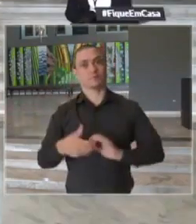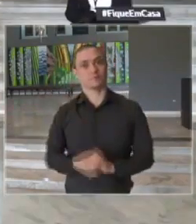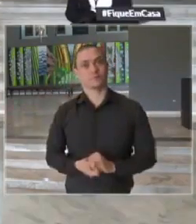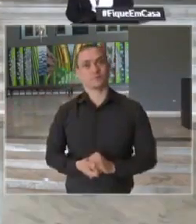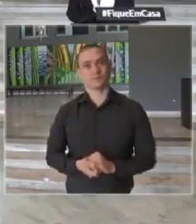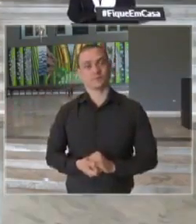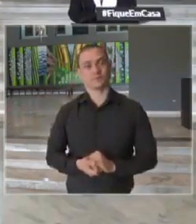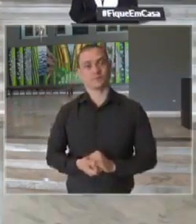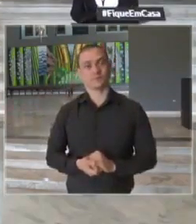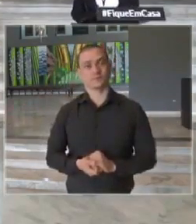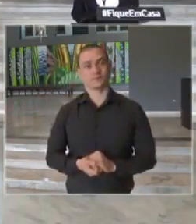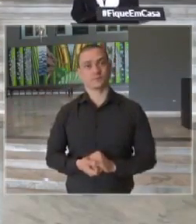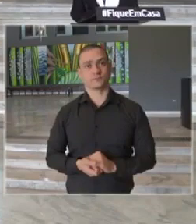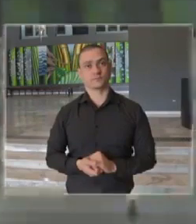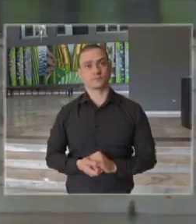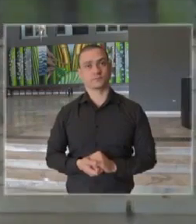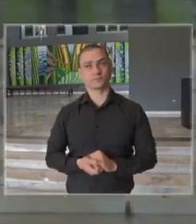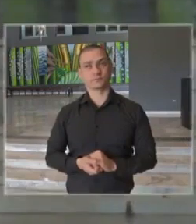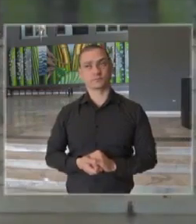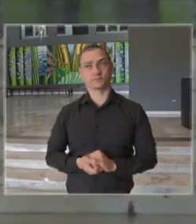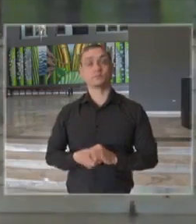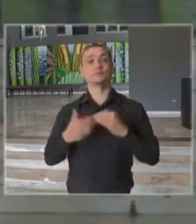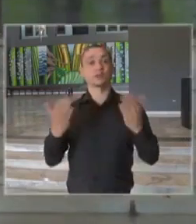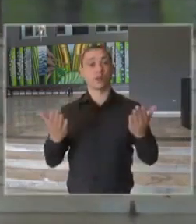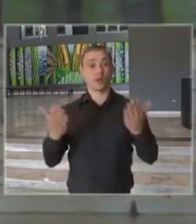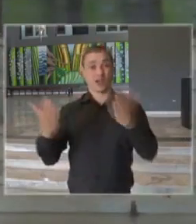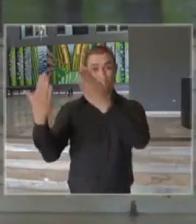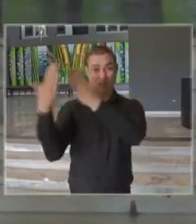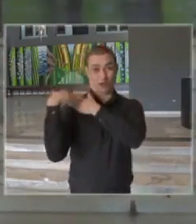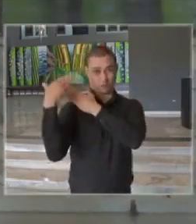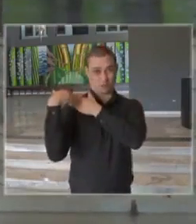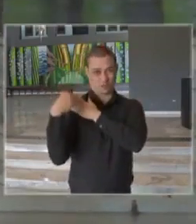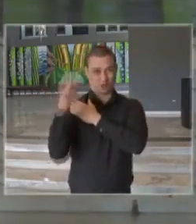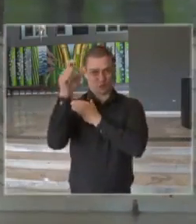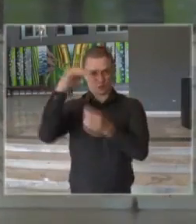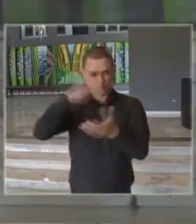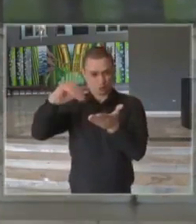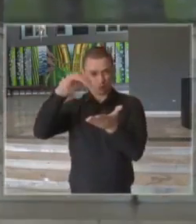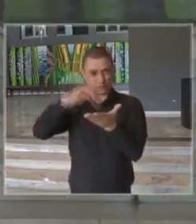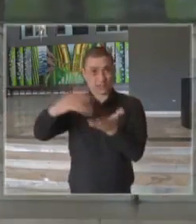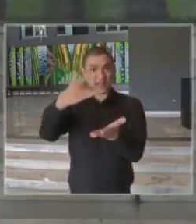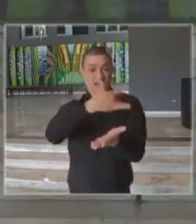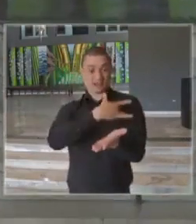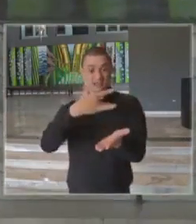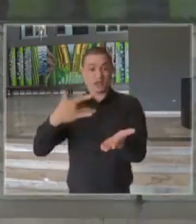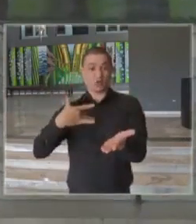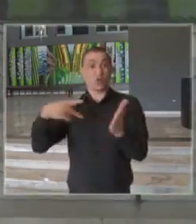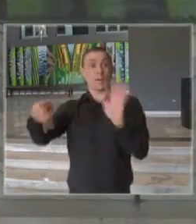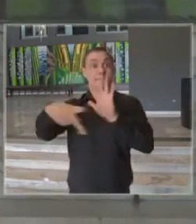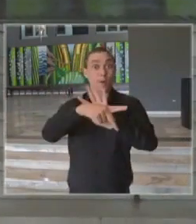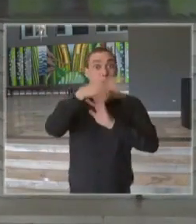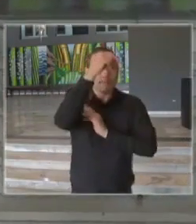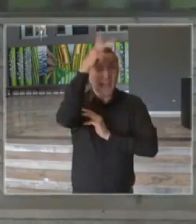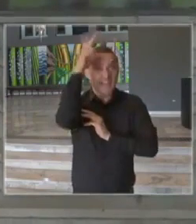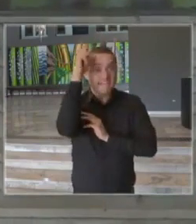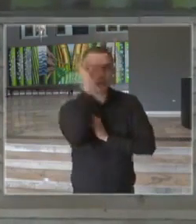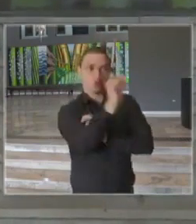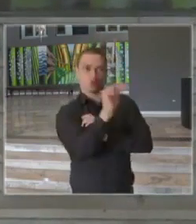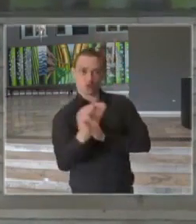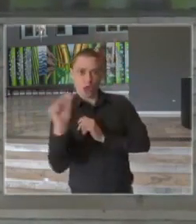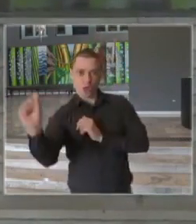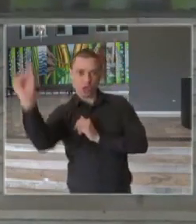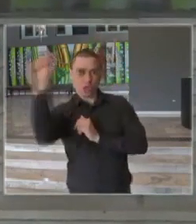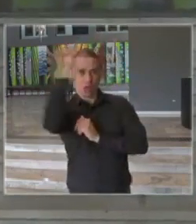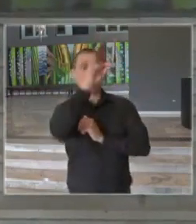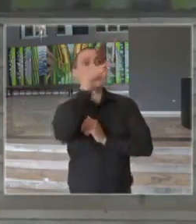reunião hoje de manhã, o governador de São Paulo acatou o pedido de prefeitos da Baixada Santista para ampliar as barreiras nas estradas,